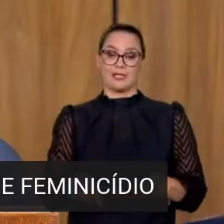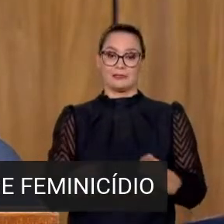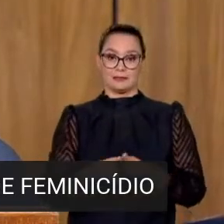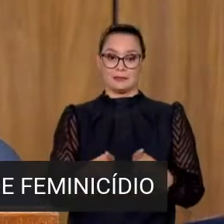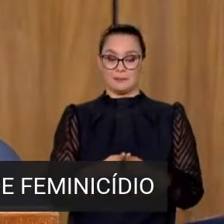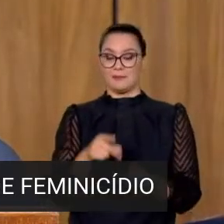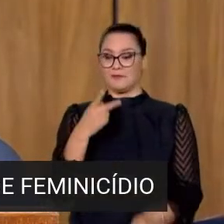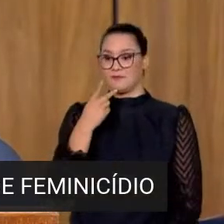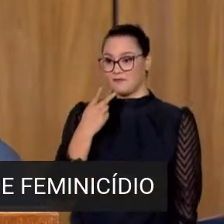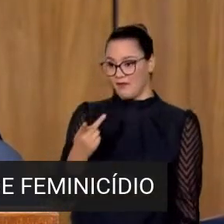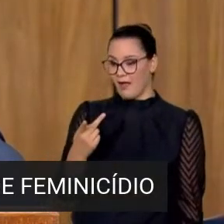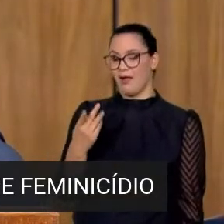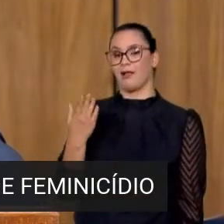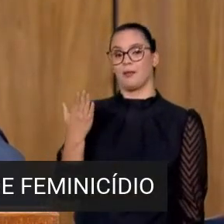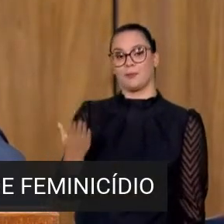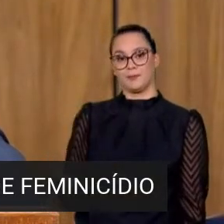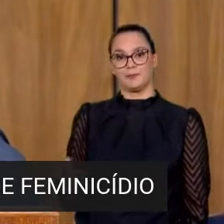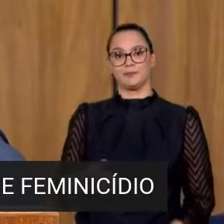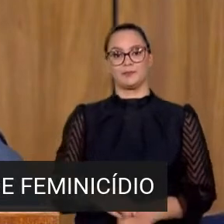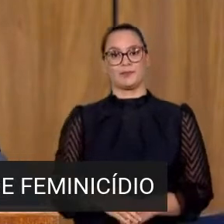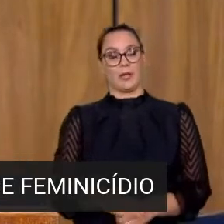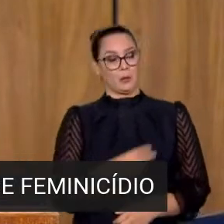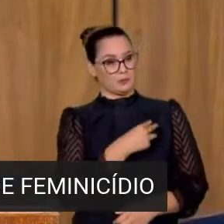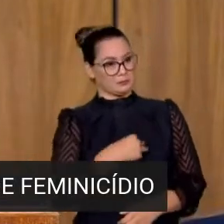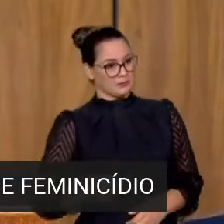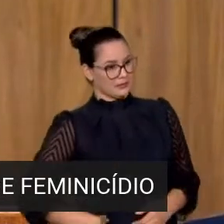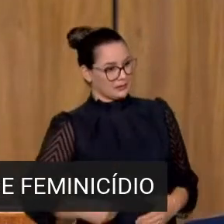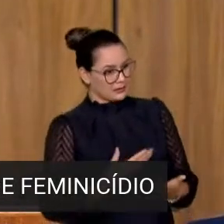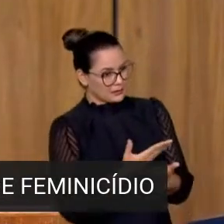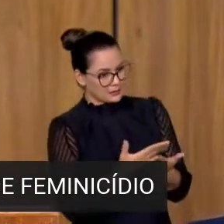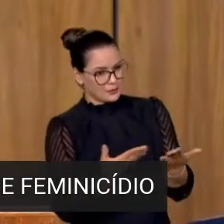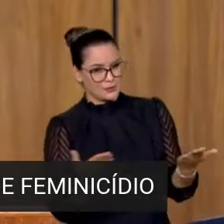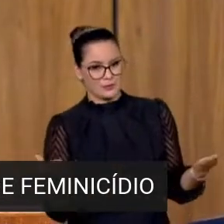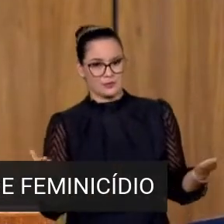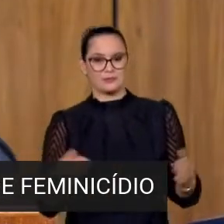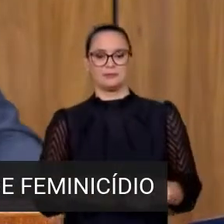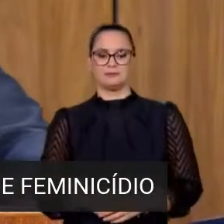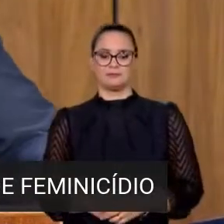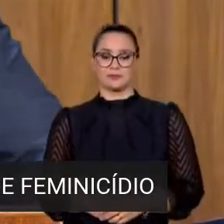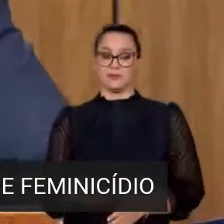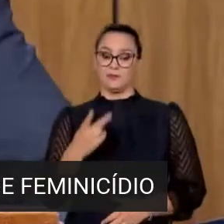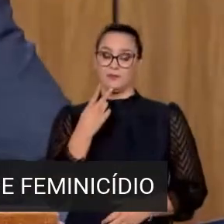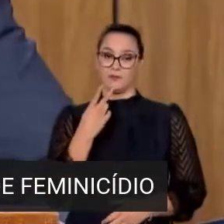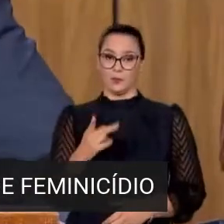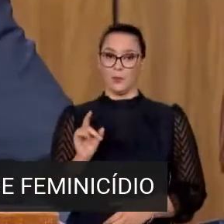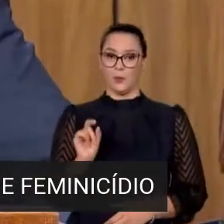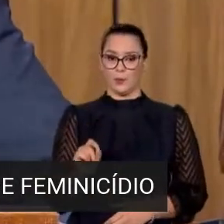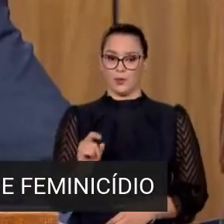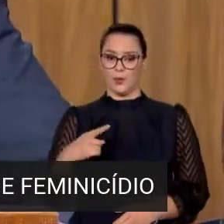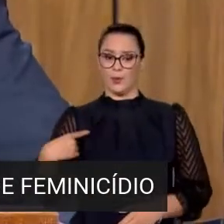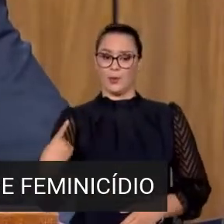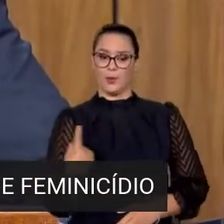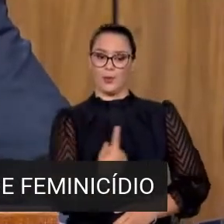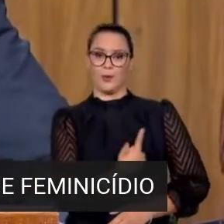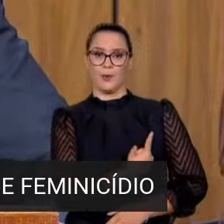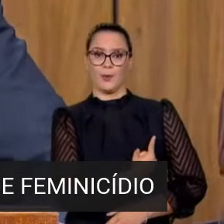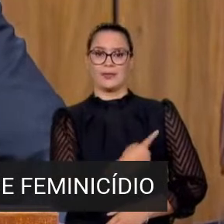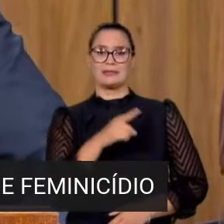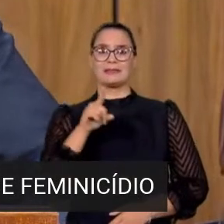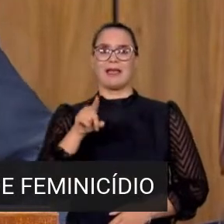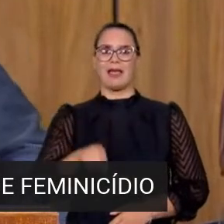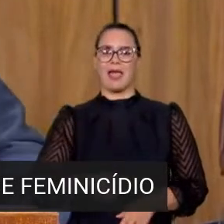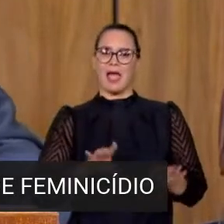Dino, companheira Daniele, companheira Janja, ainda diz que nós somos a